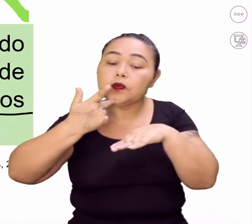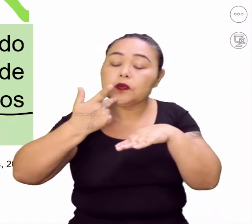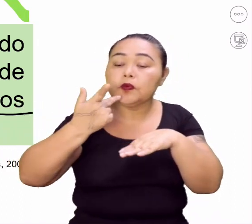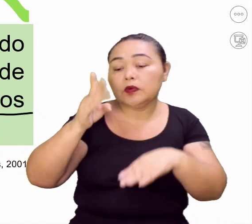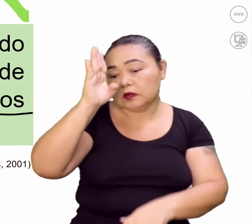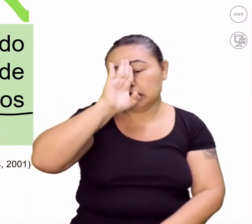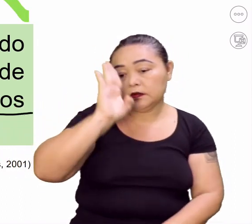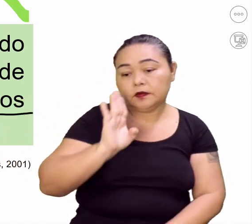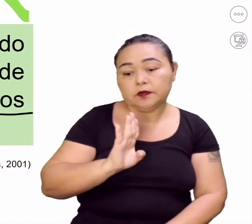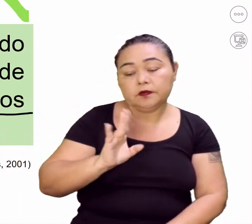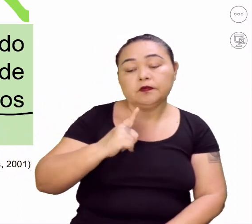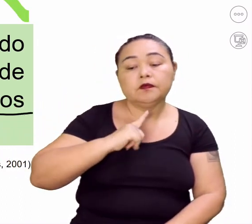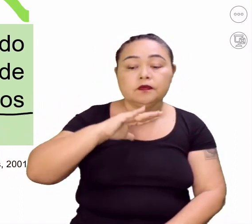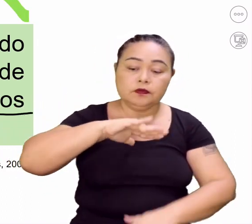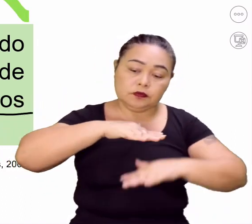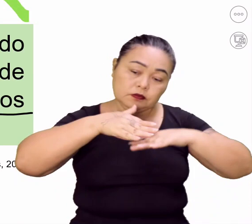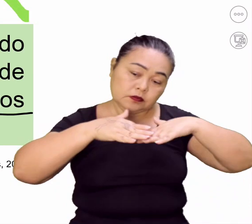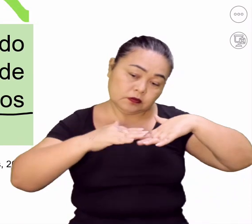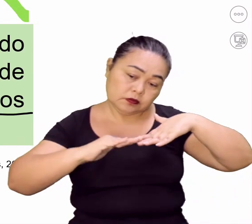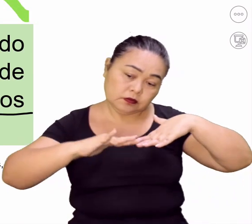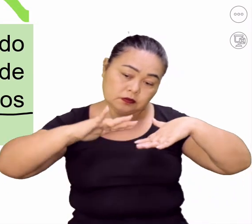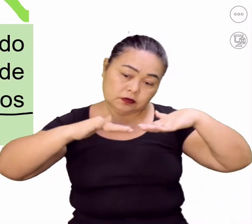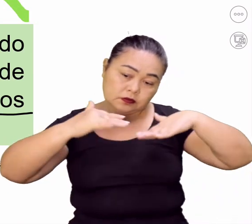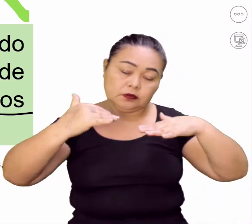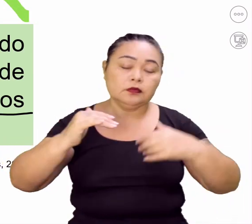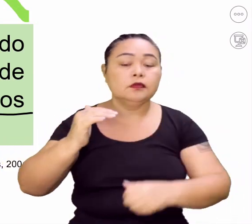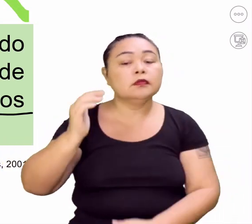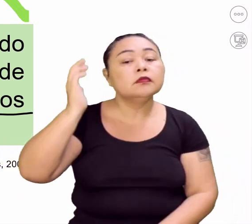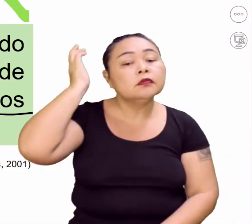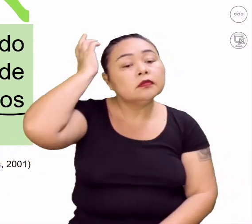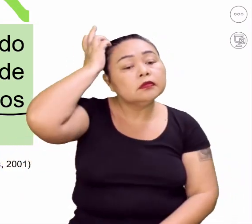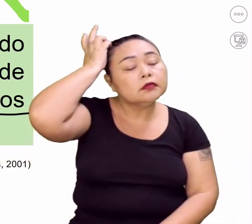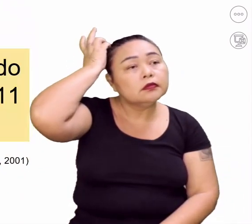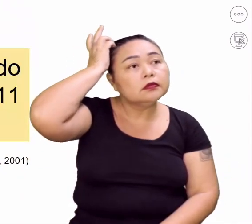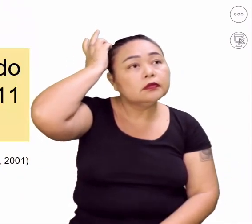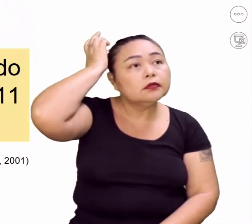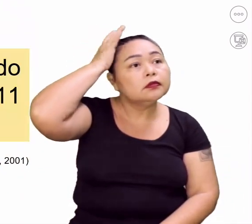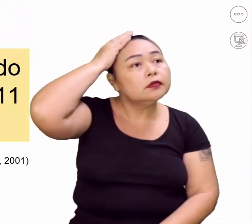do Brasil, de planícies relativas, não absolutas.